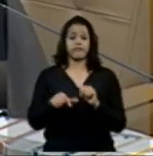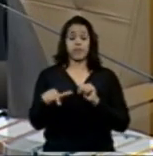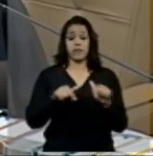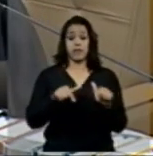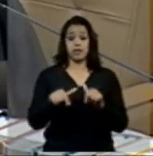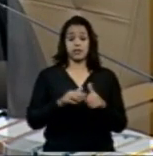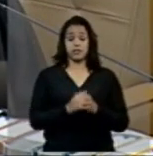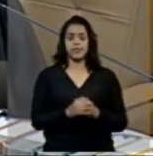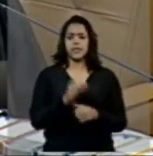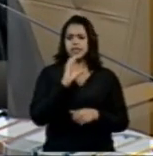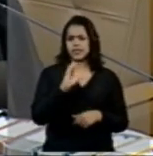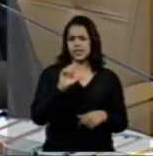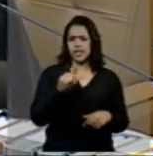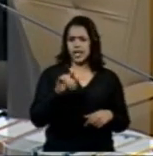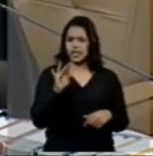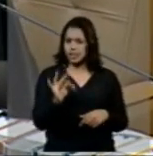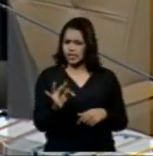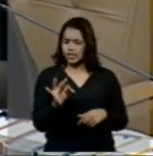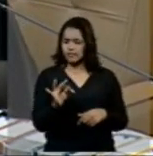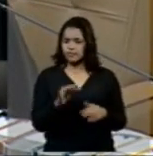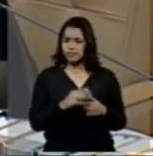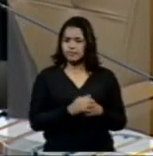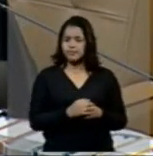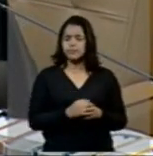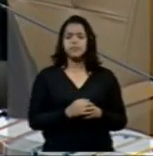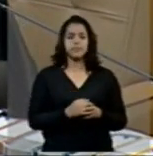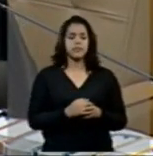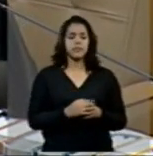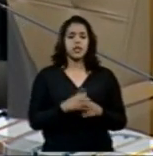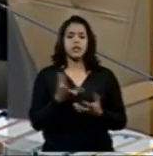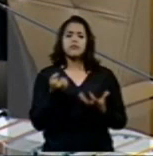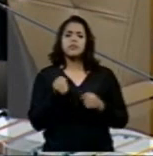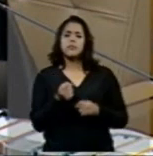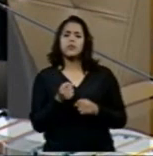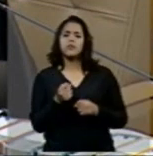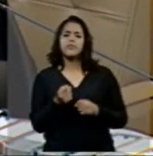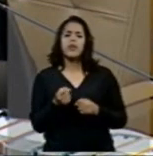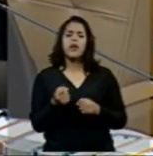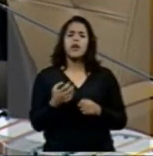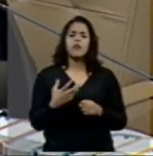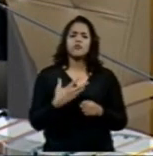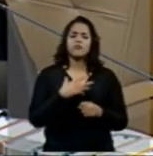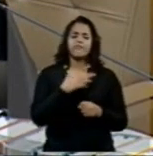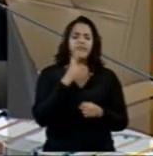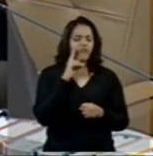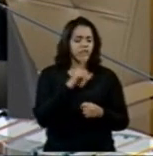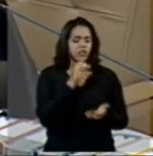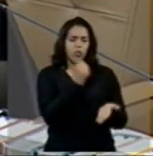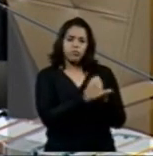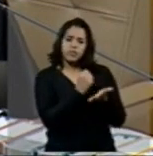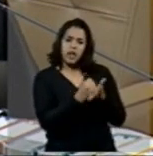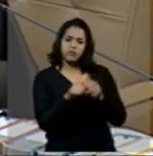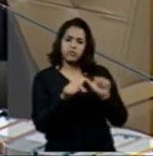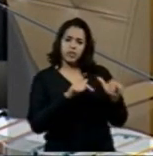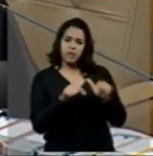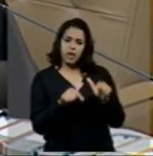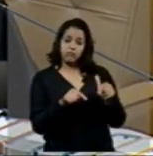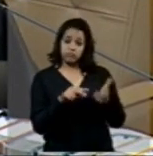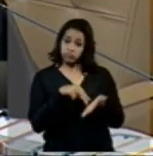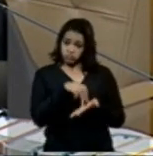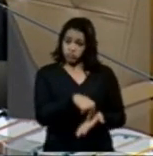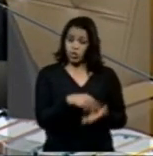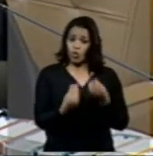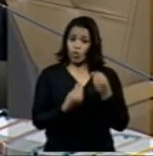foi refratária a que formas indiretas ou intermediadas de contratação de força de trabalho se afirmassem